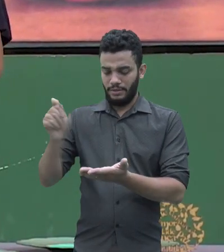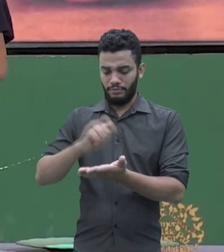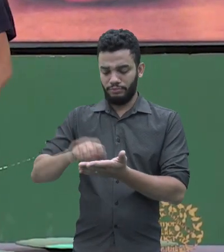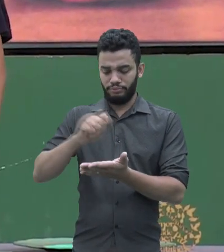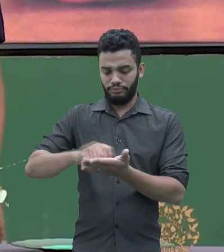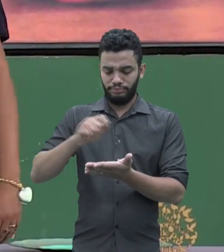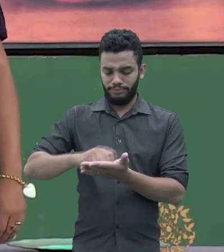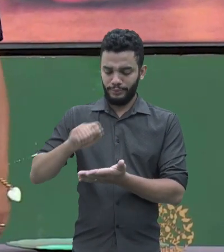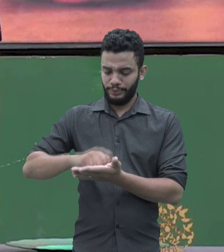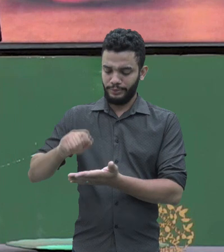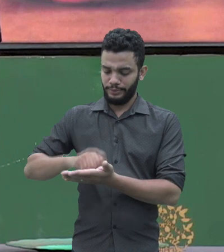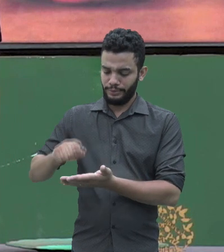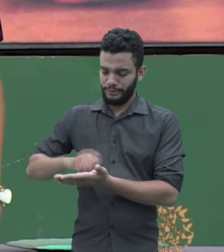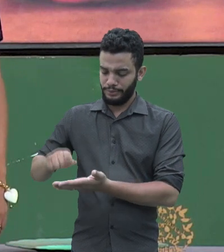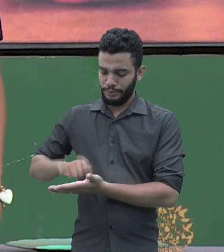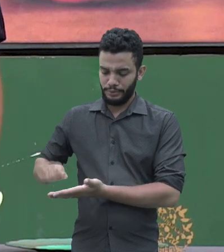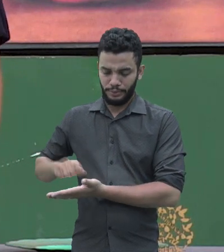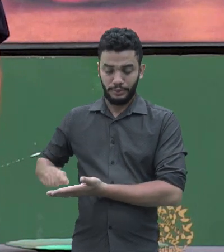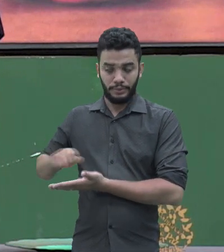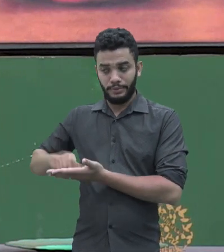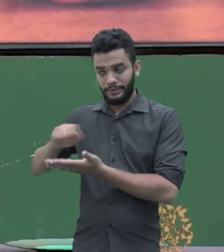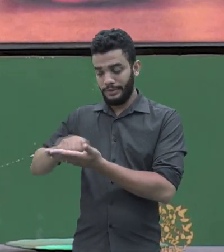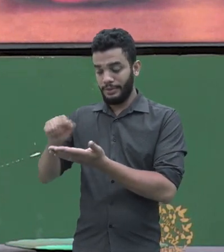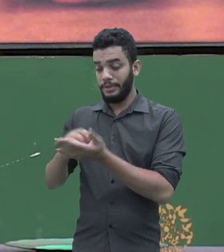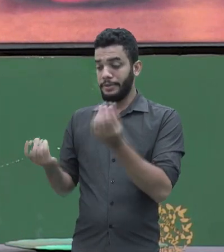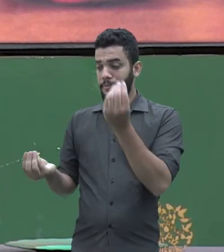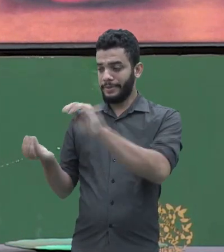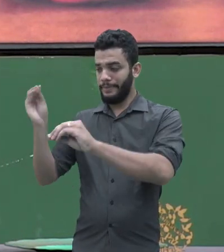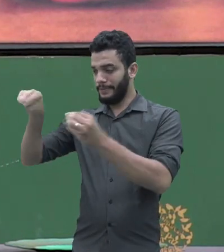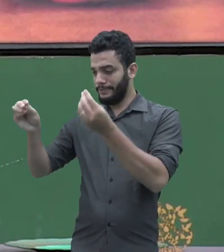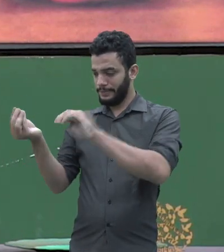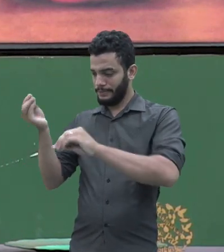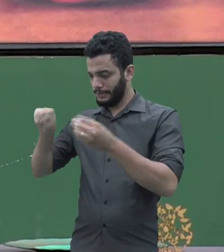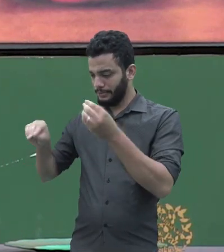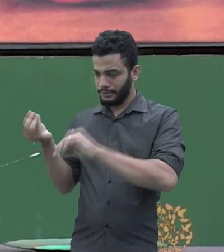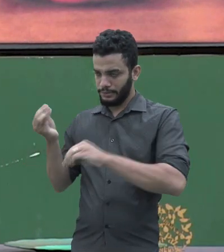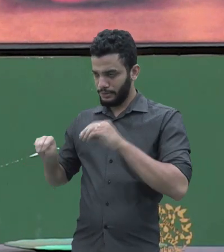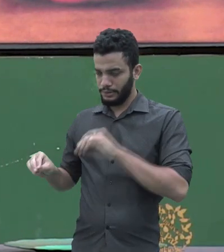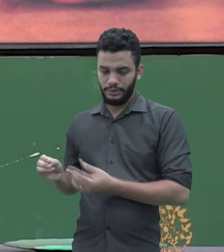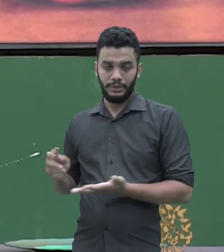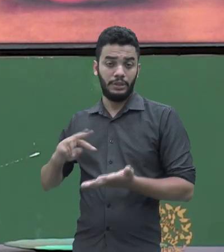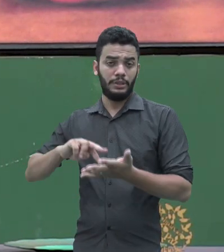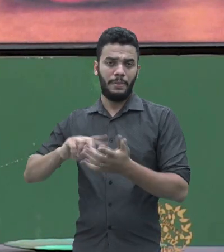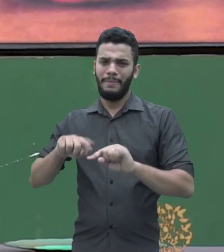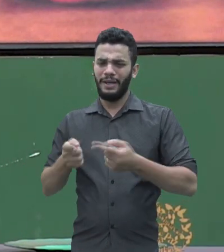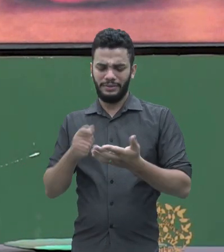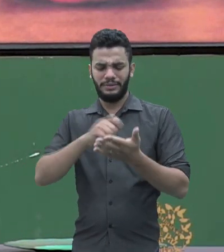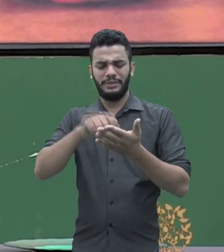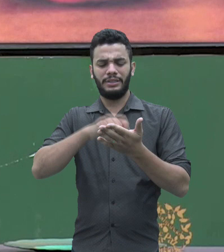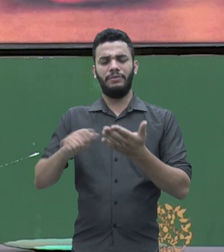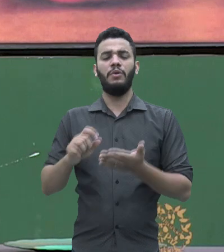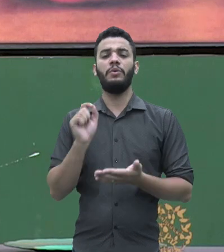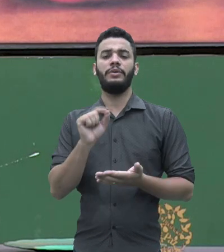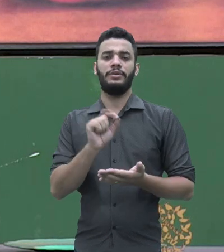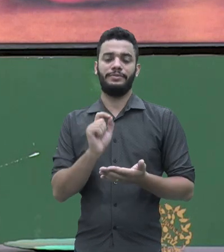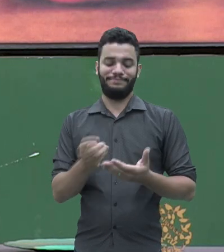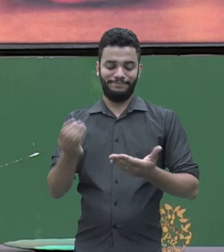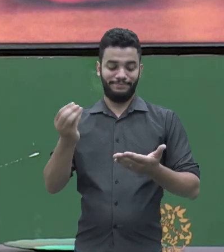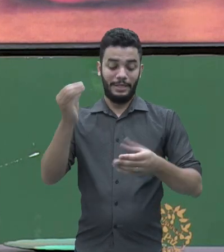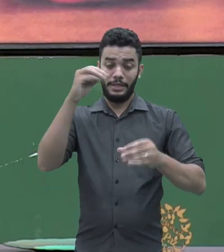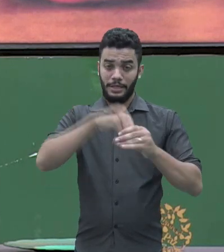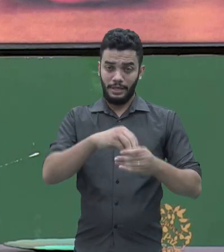cada aluno confeccionou o seu cartão, e o cartão com frases sobre gratidão. Nós temos